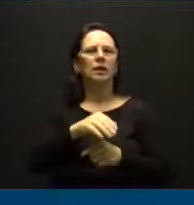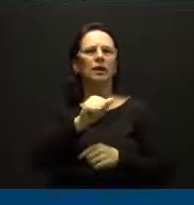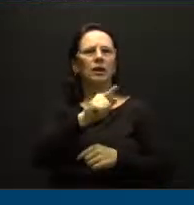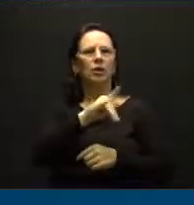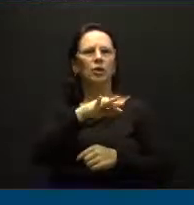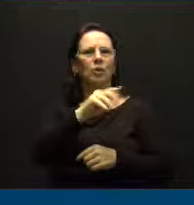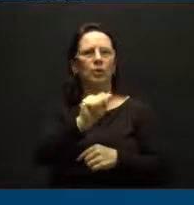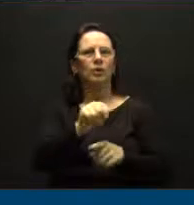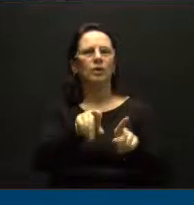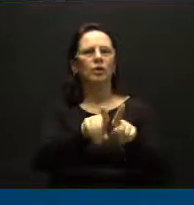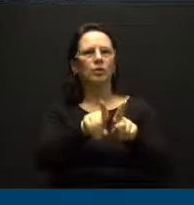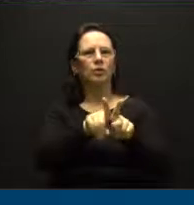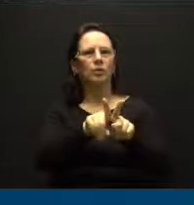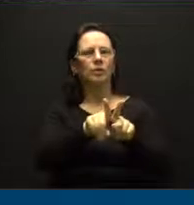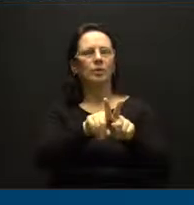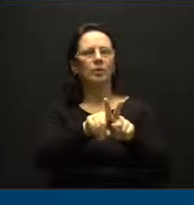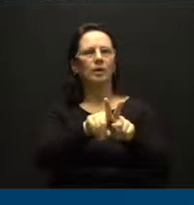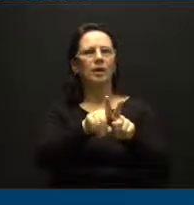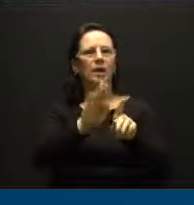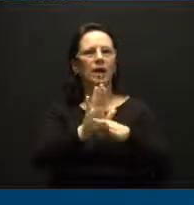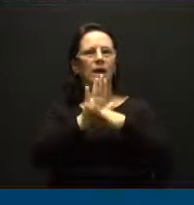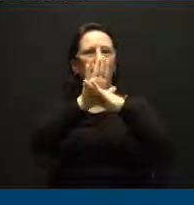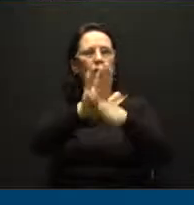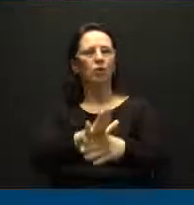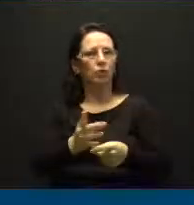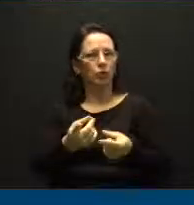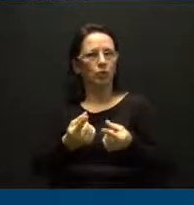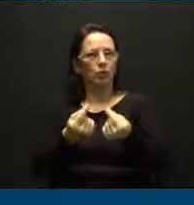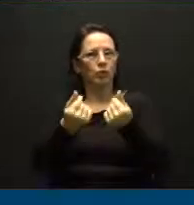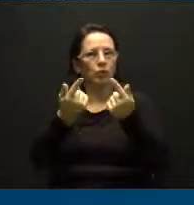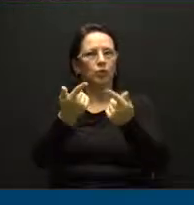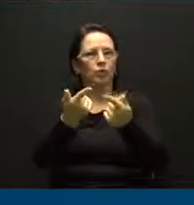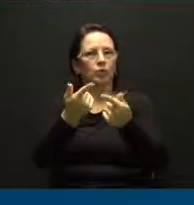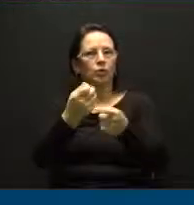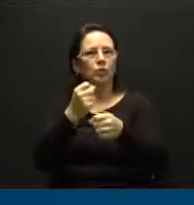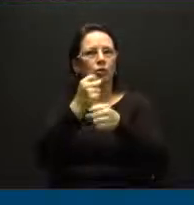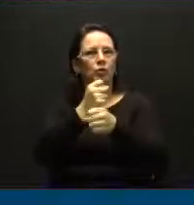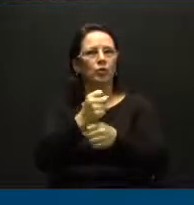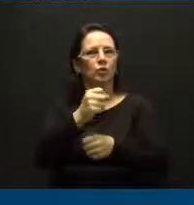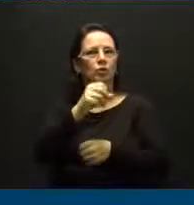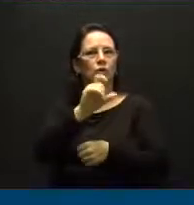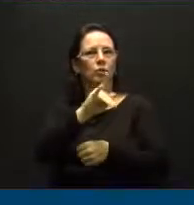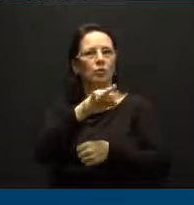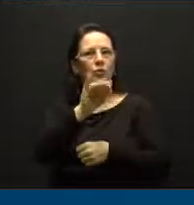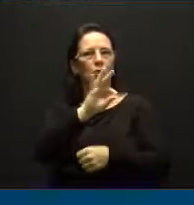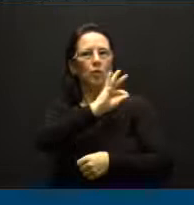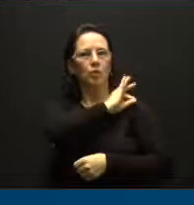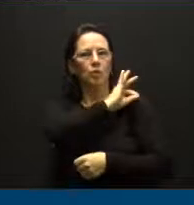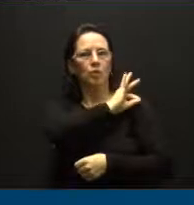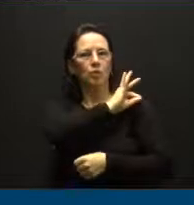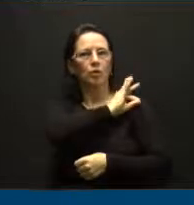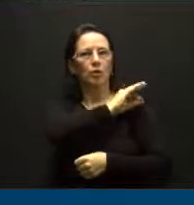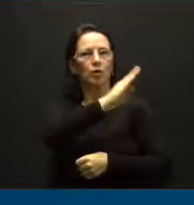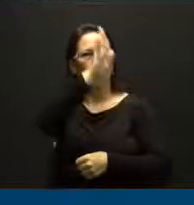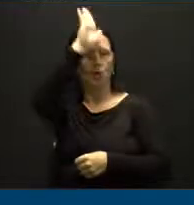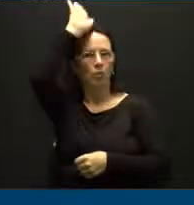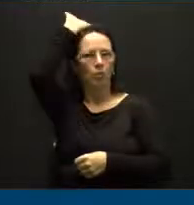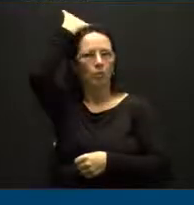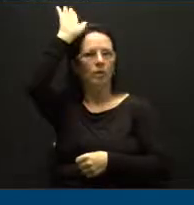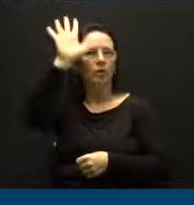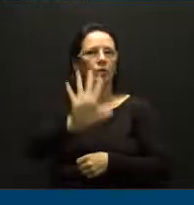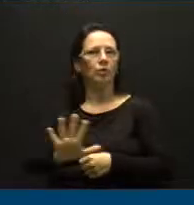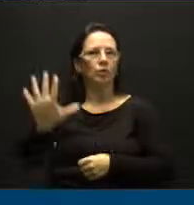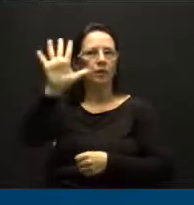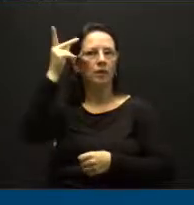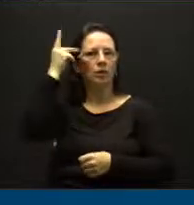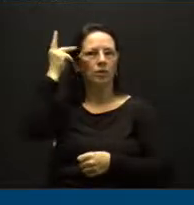executivo a conceder auxílio financeiro ao 2º subgrupamento do 6º grupamento de bombeiros no estado de são